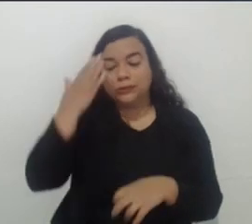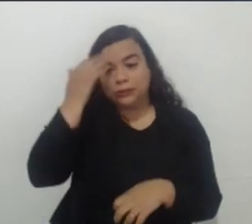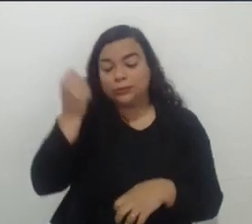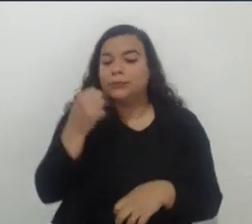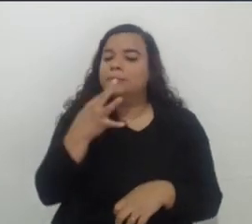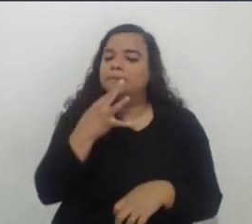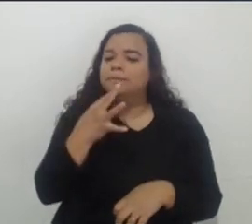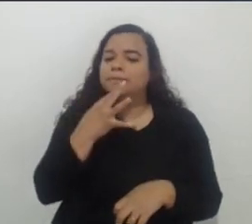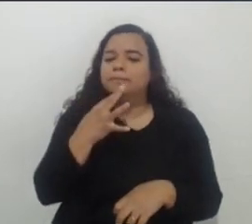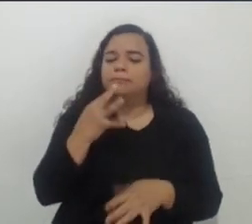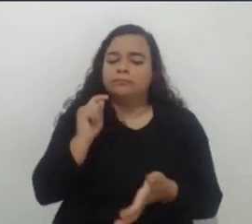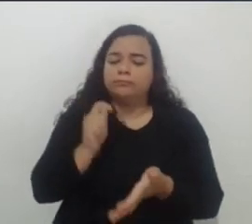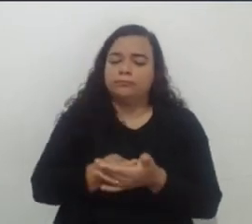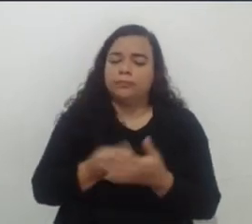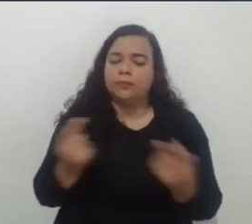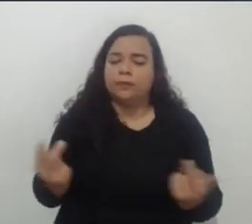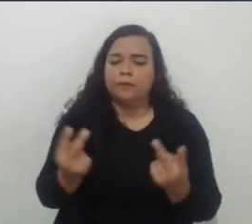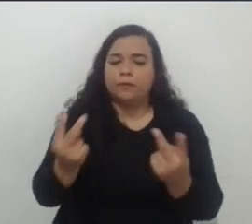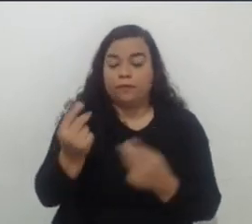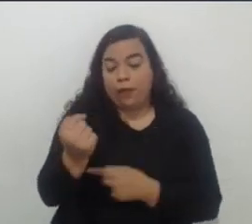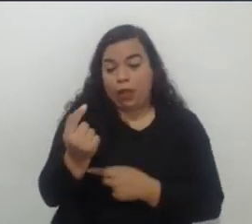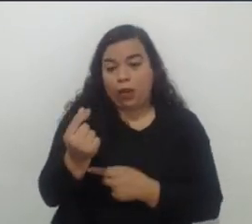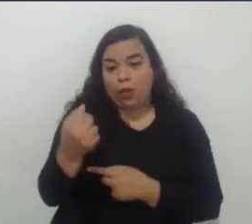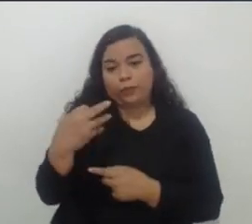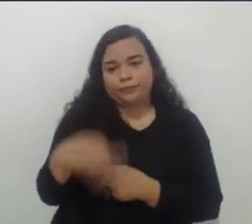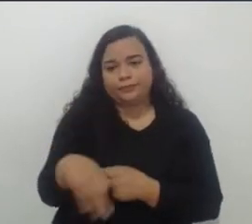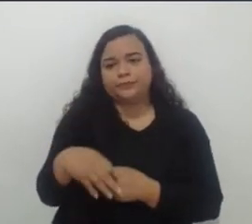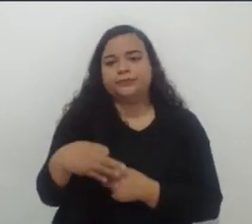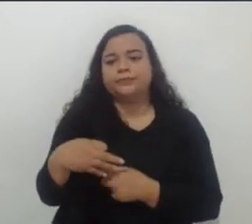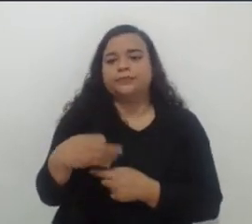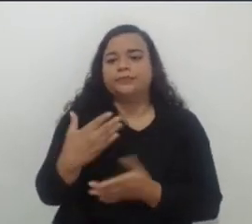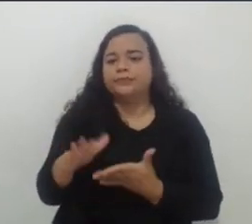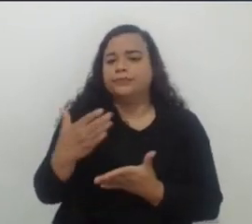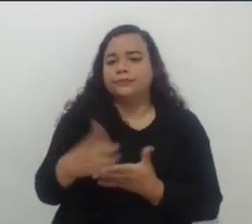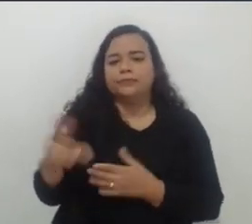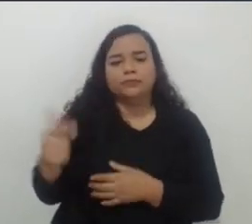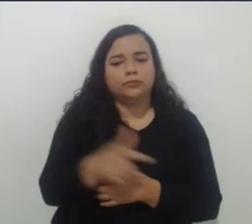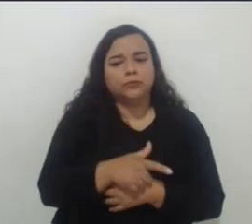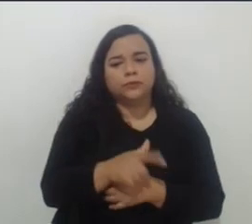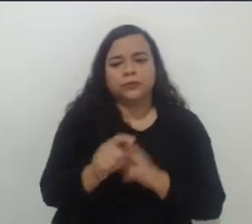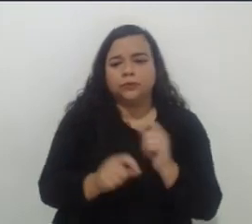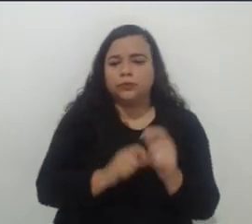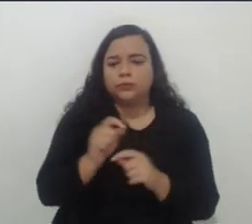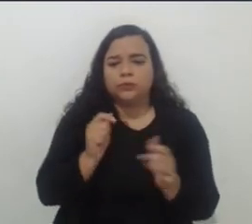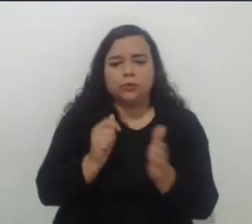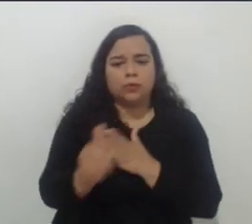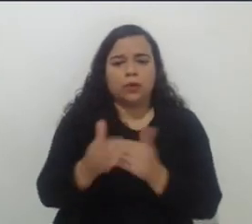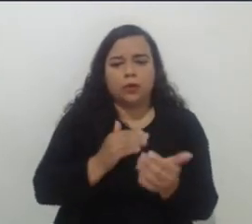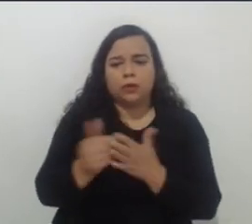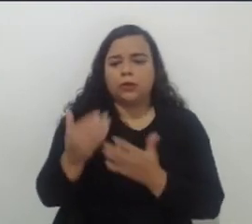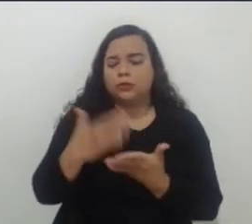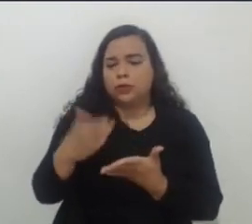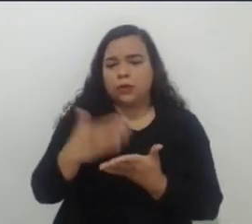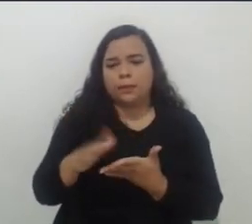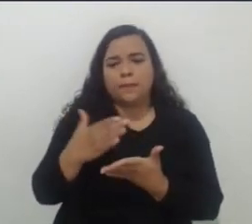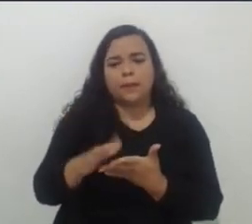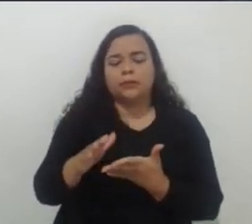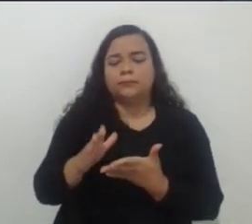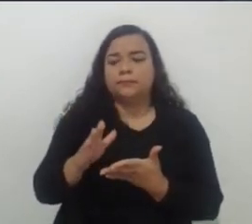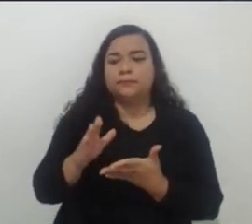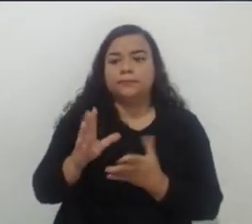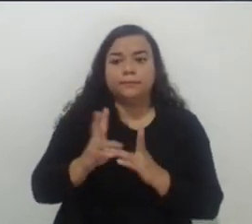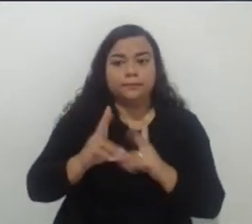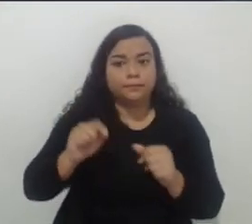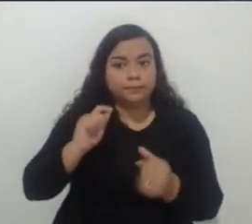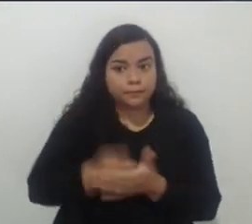pagamento do valor convencionado, não restaria qualquer outro remanescente a quitar, nem mesmo a